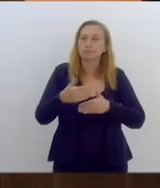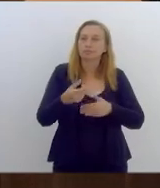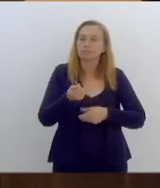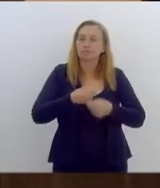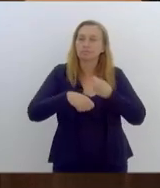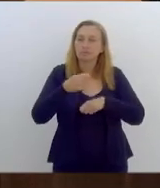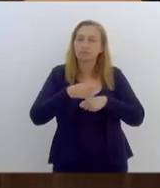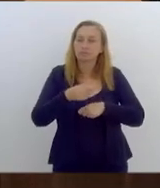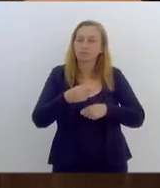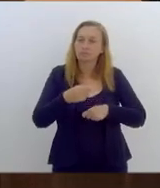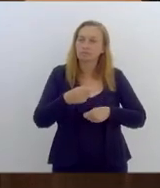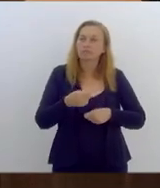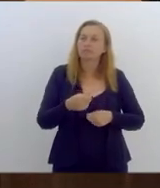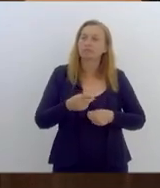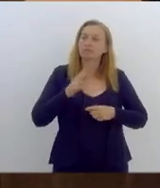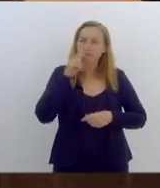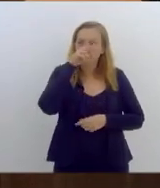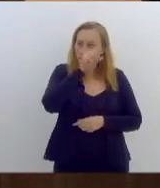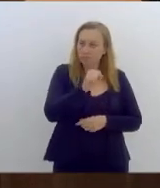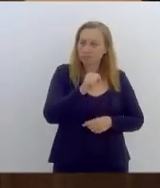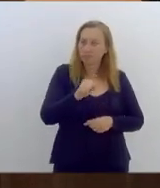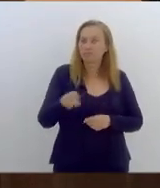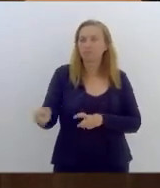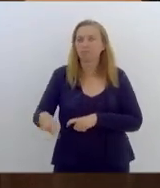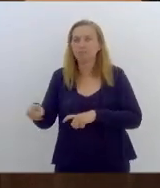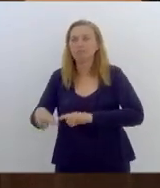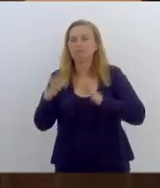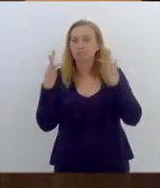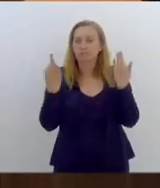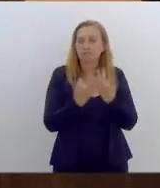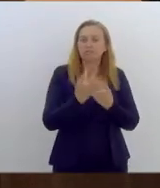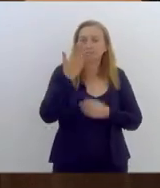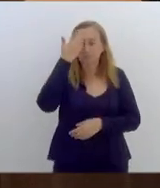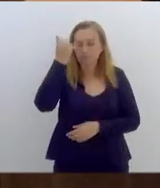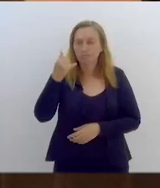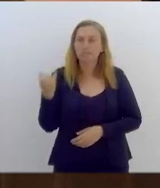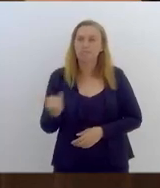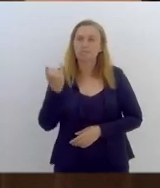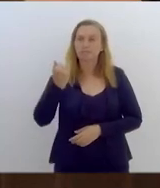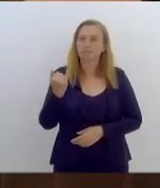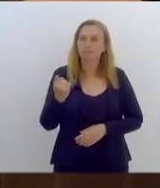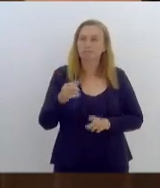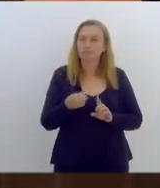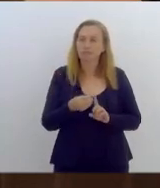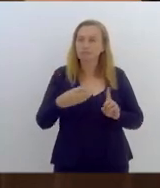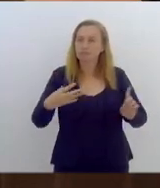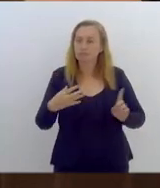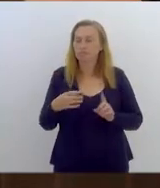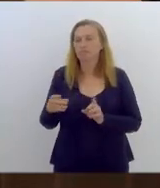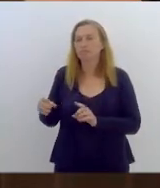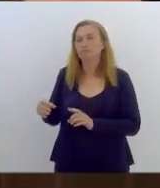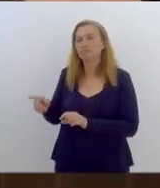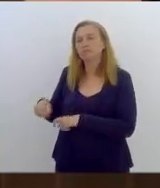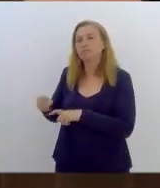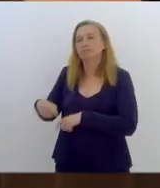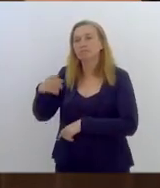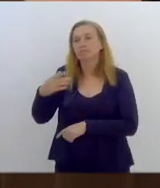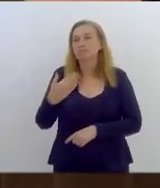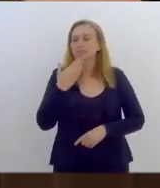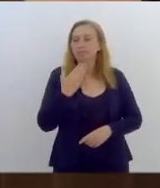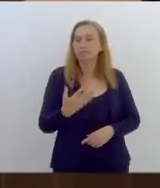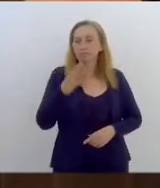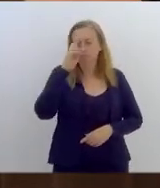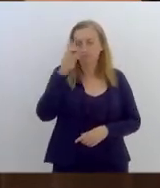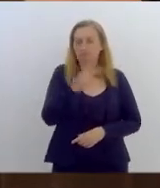economicamente com equidade, fortalecendo a agricultura familiar. A gente sabe a importância da extensão rural. Então, senhor presidente, gostaria de solicitar a